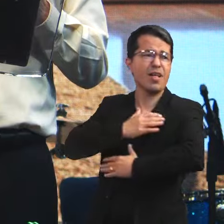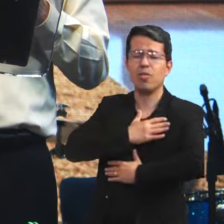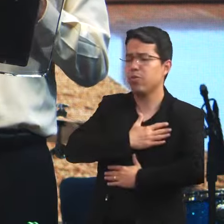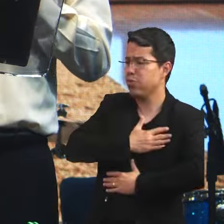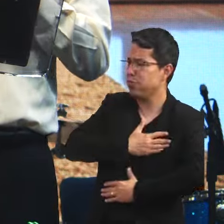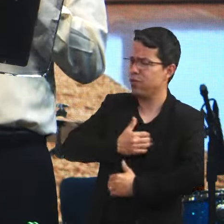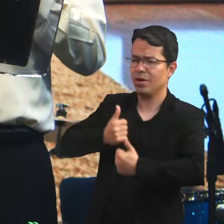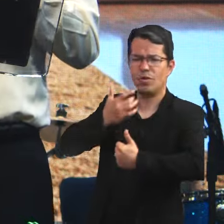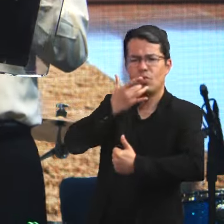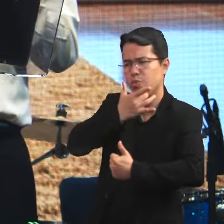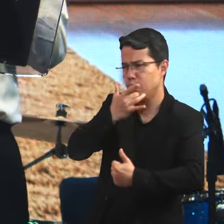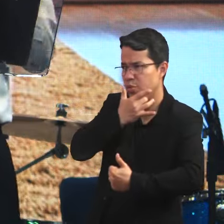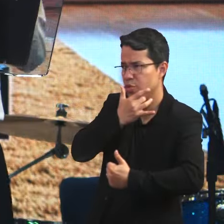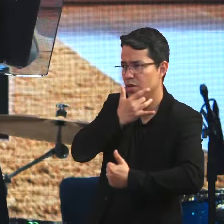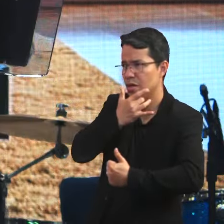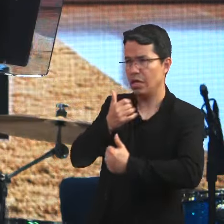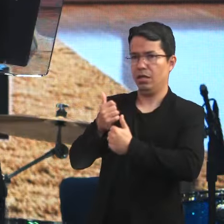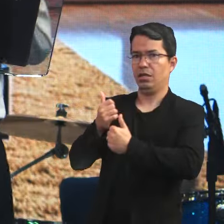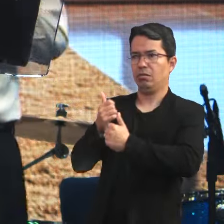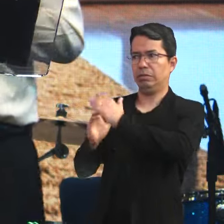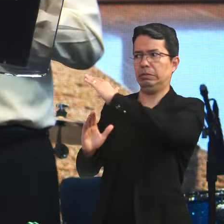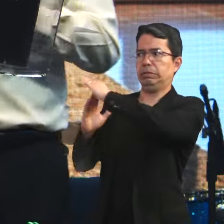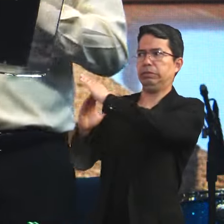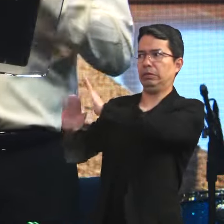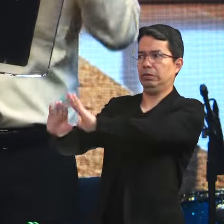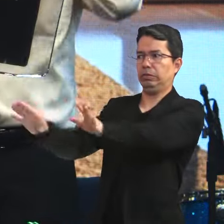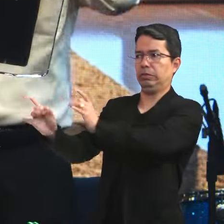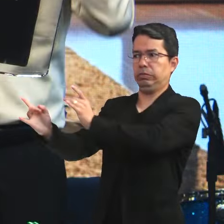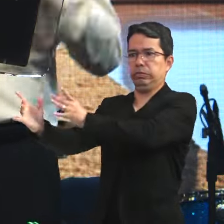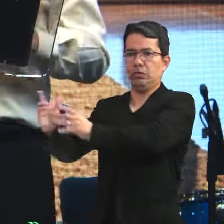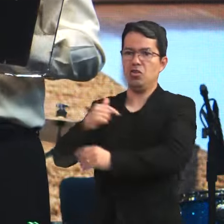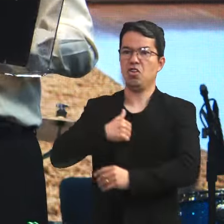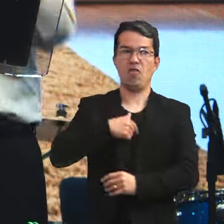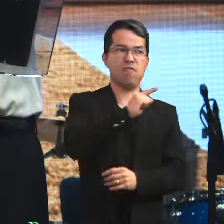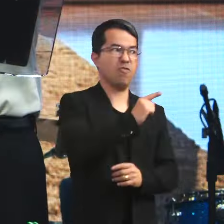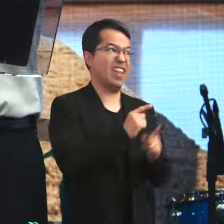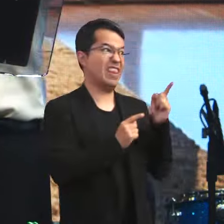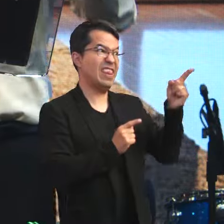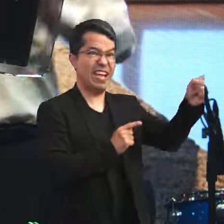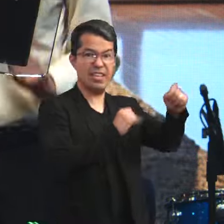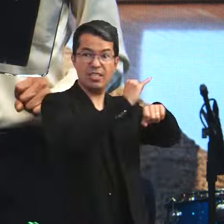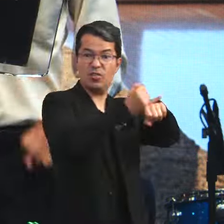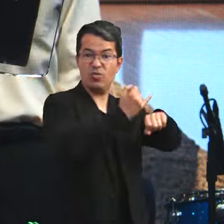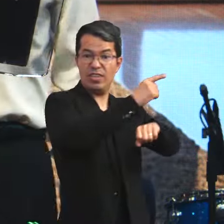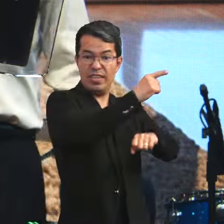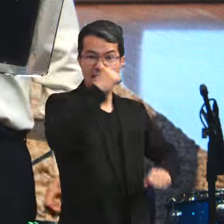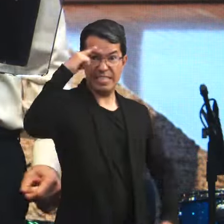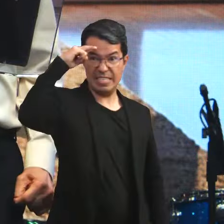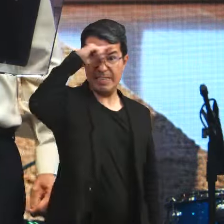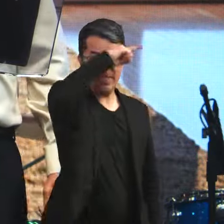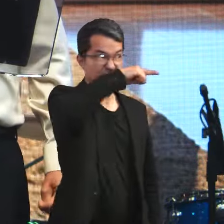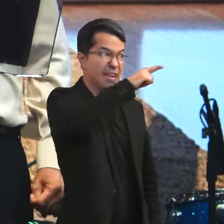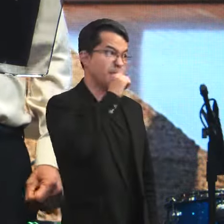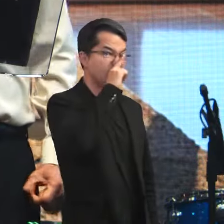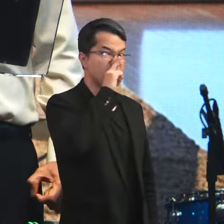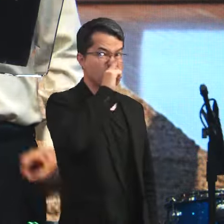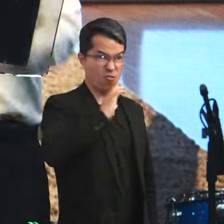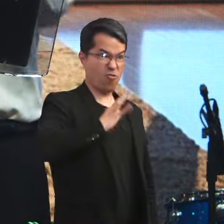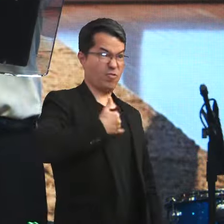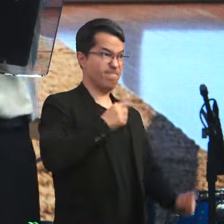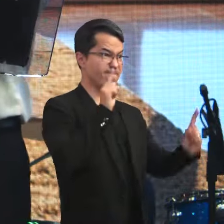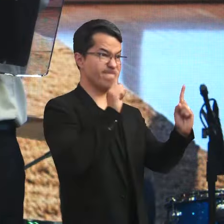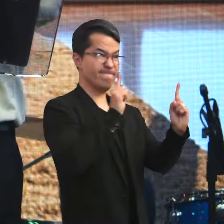confortvel para irug para a lugaro queca difer que marca